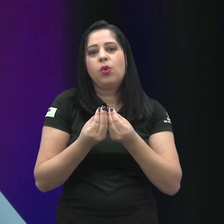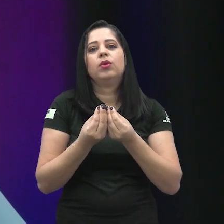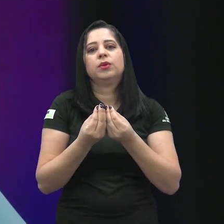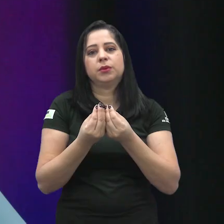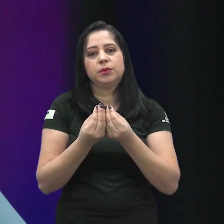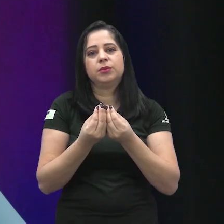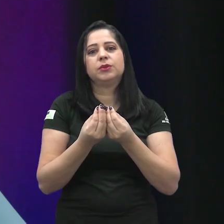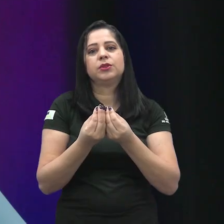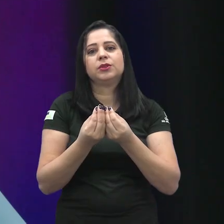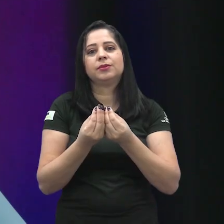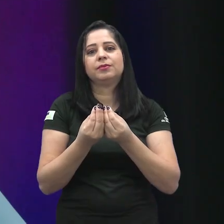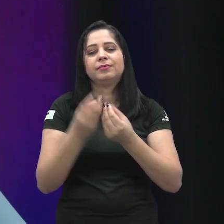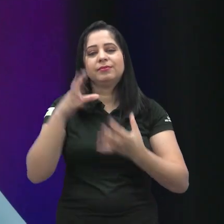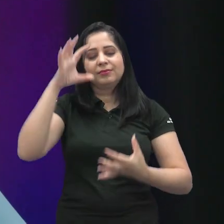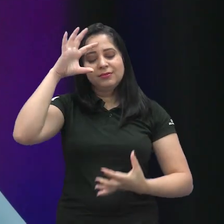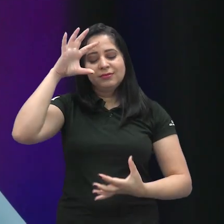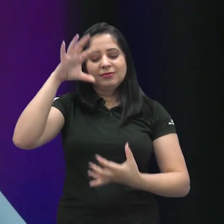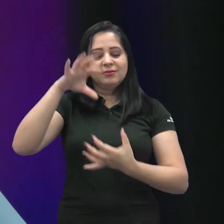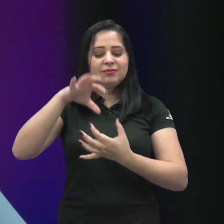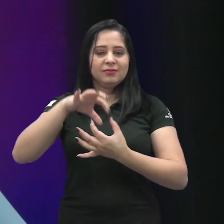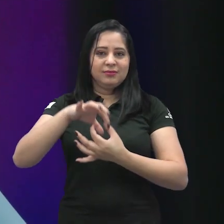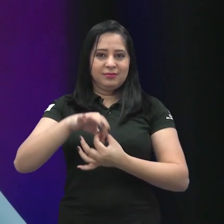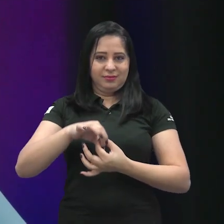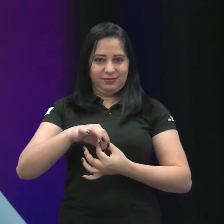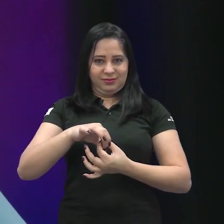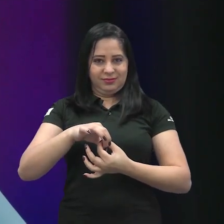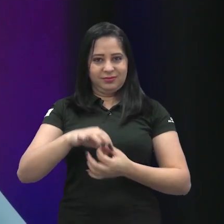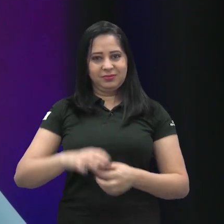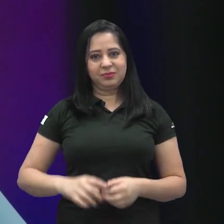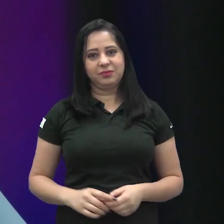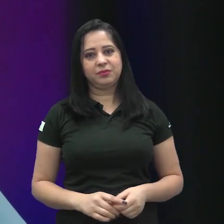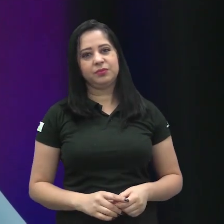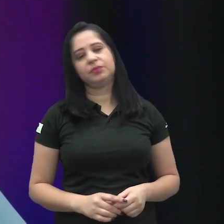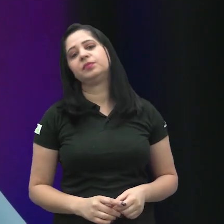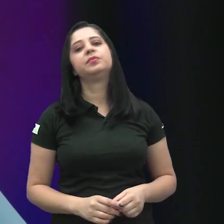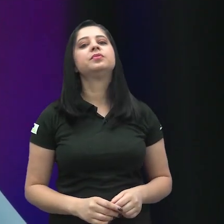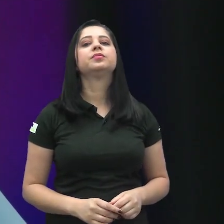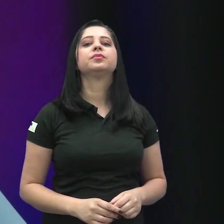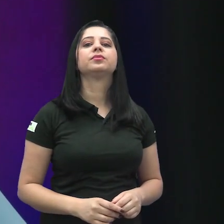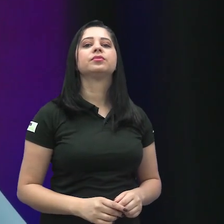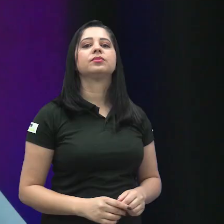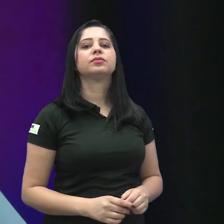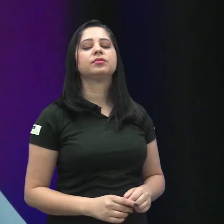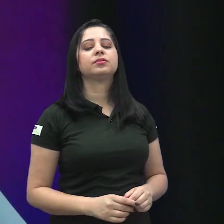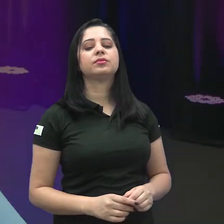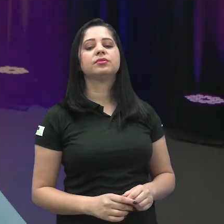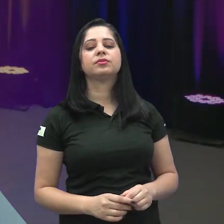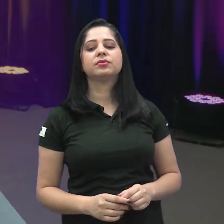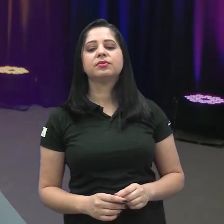esses exercícios e trazer o integrativo com inspiração através da música.